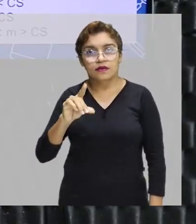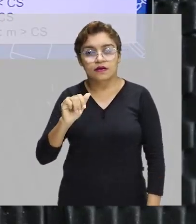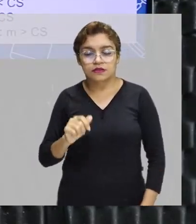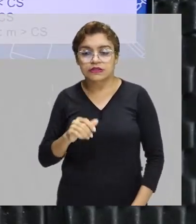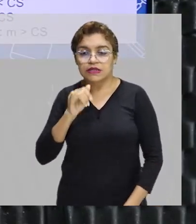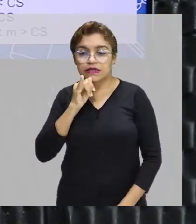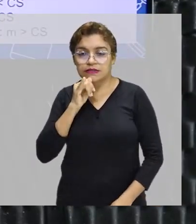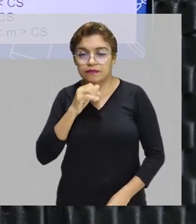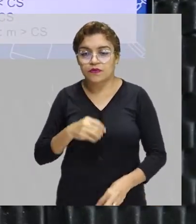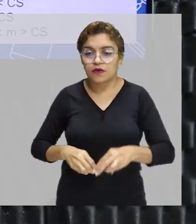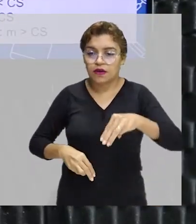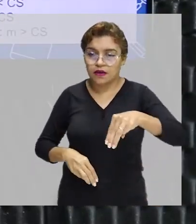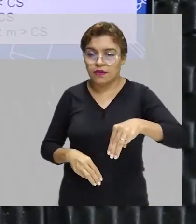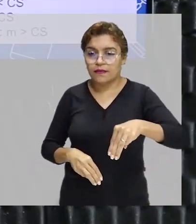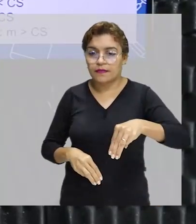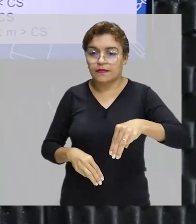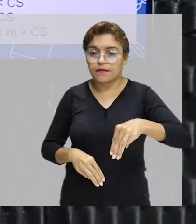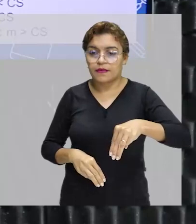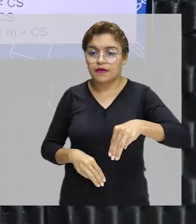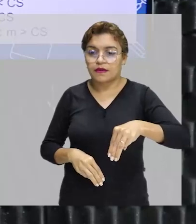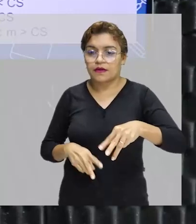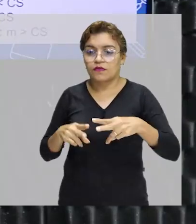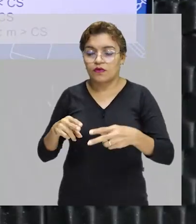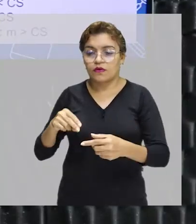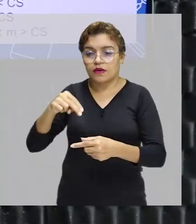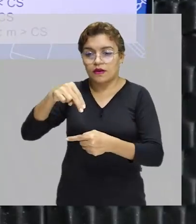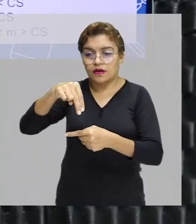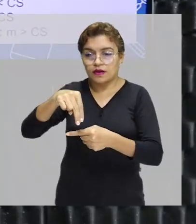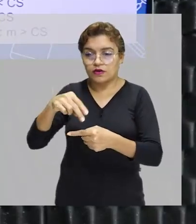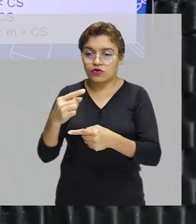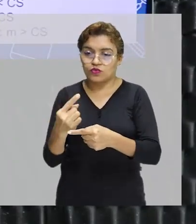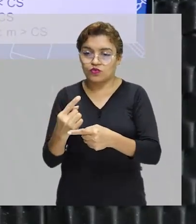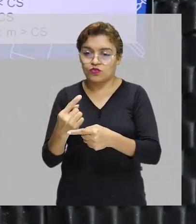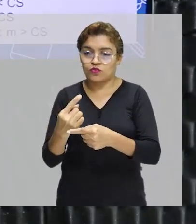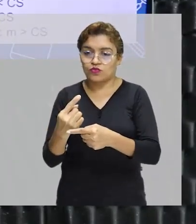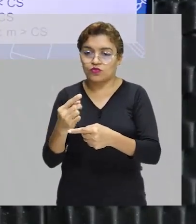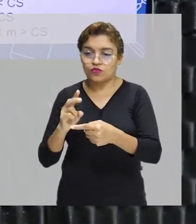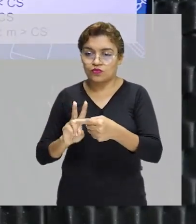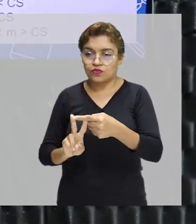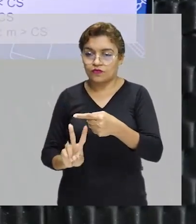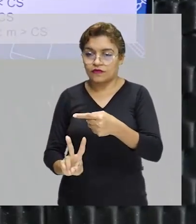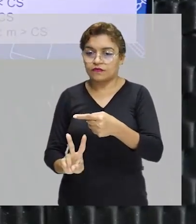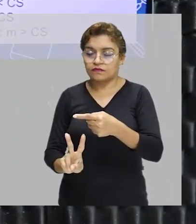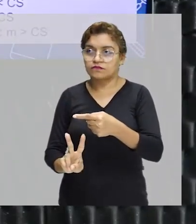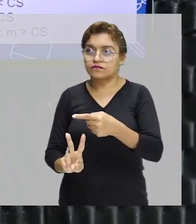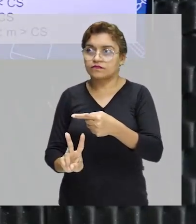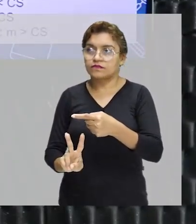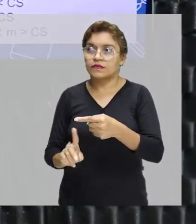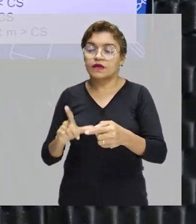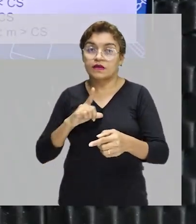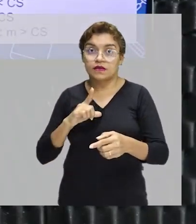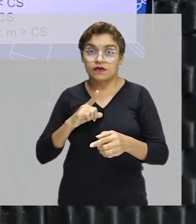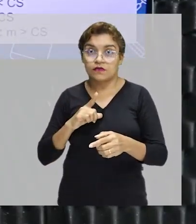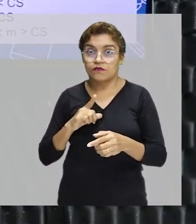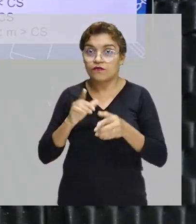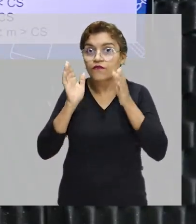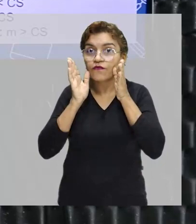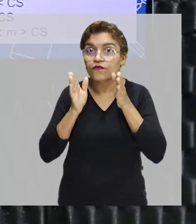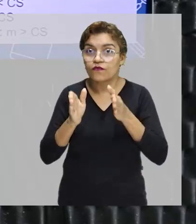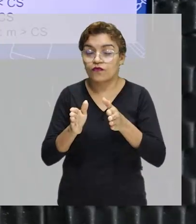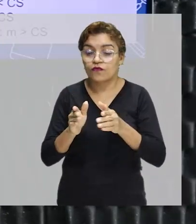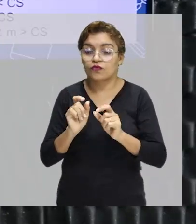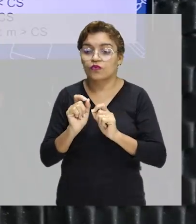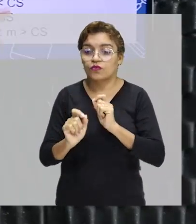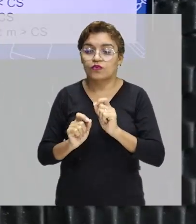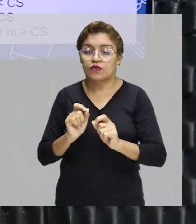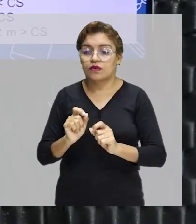de mols do soluto dividido pelo volume de solução em litros, né? É aquela concentração, mol por